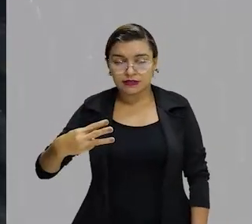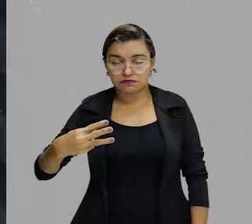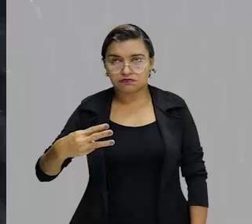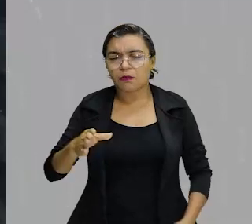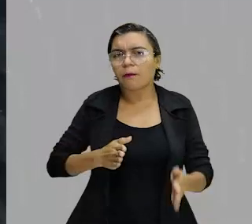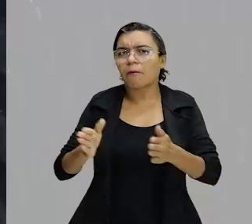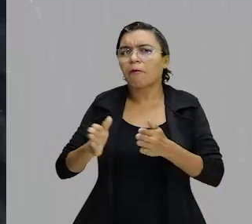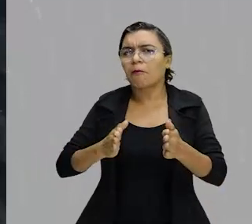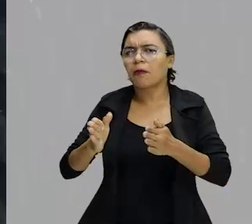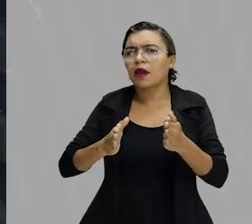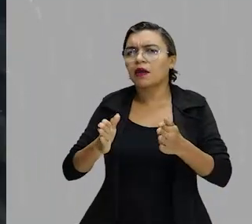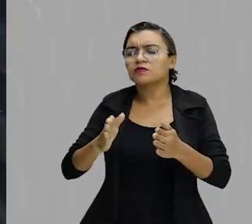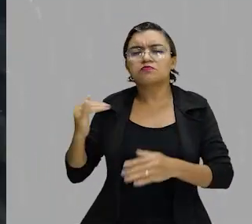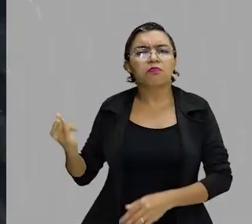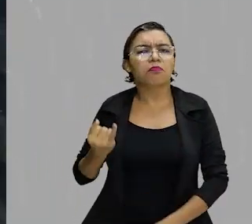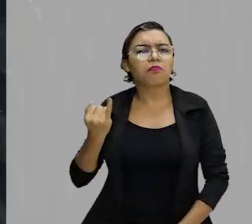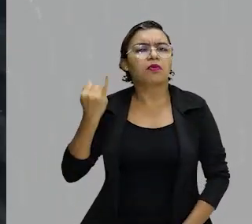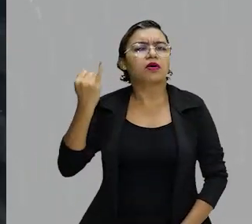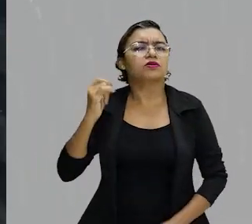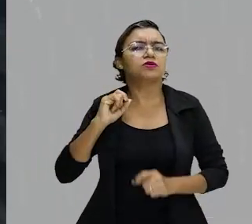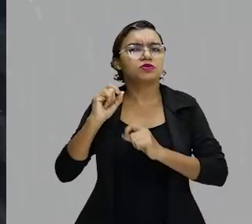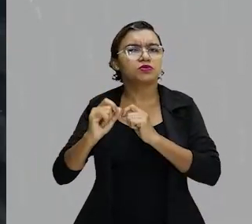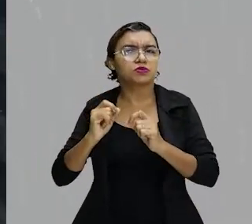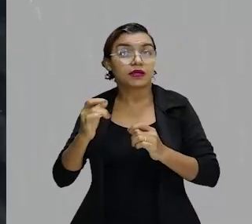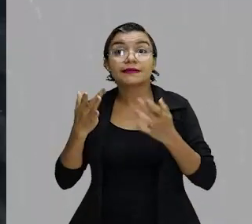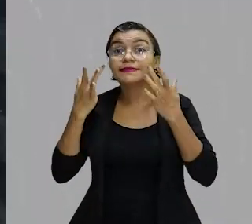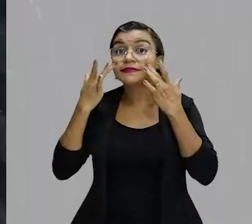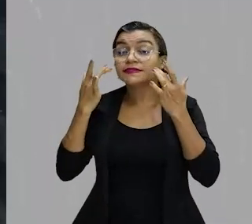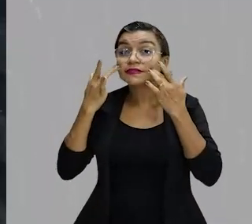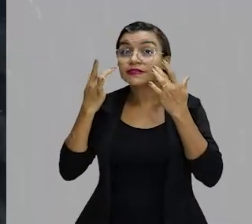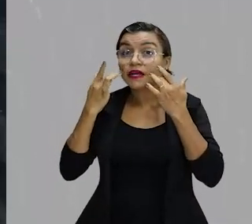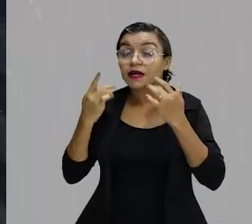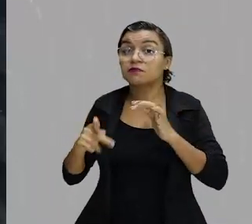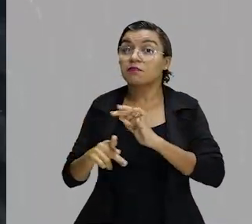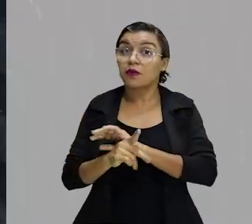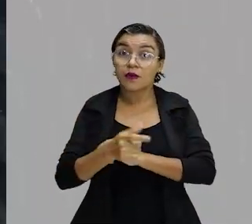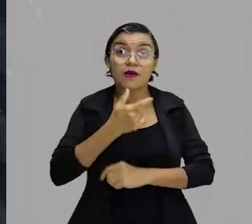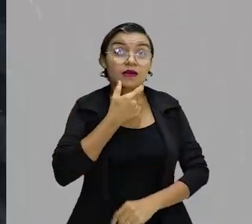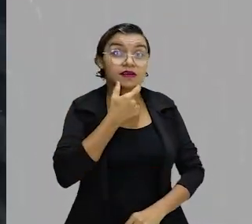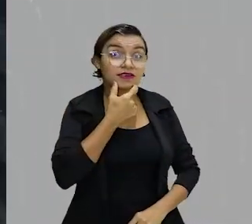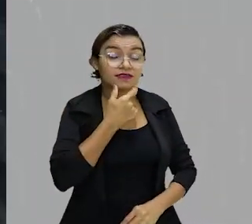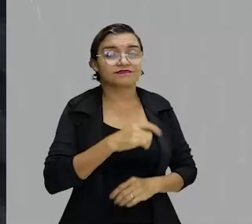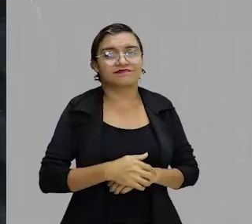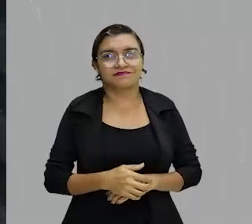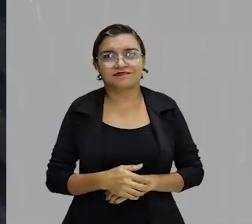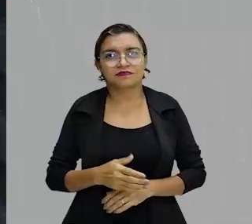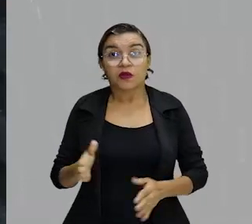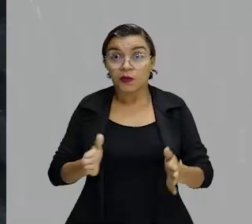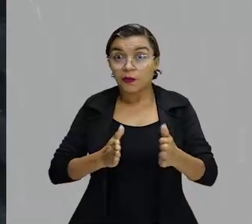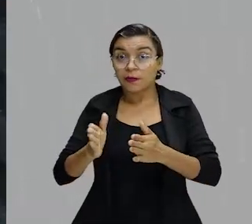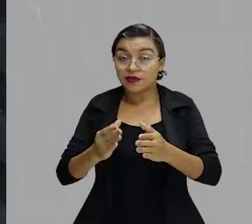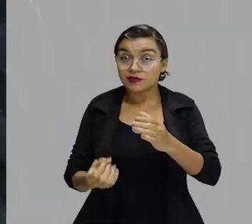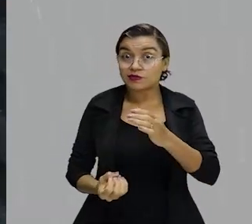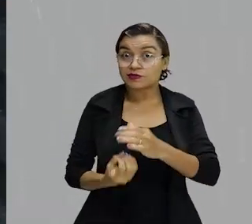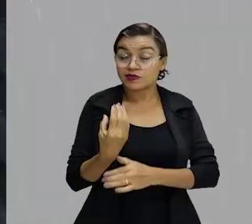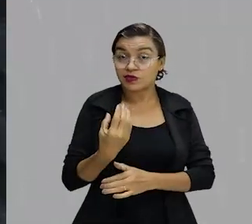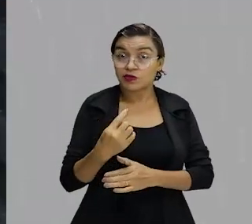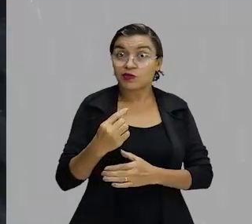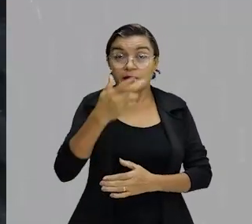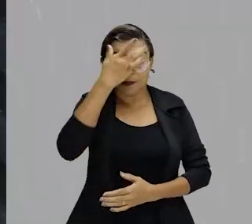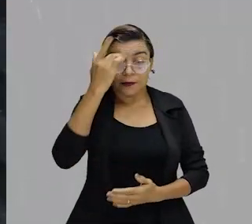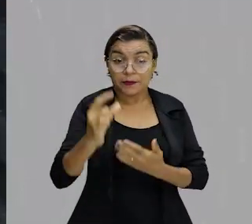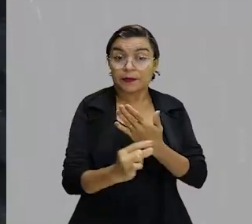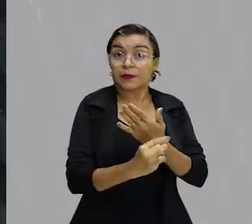foi essencial para a questão do teatro em língua inglesa. Foi nesse período que surgiu um dos personagens, um dos